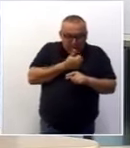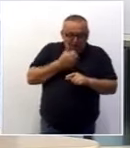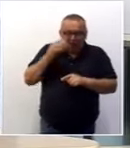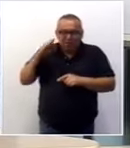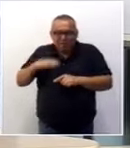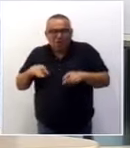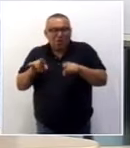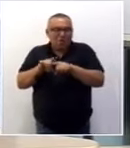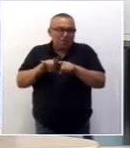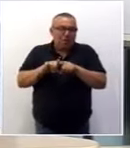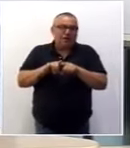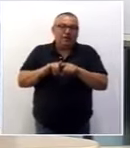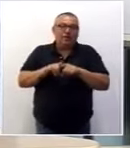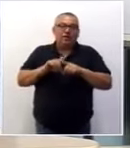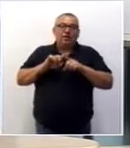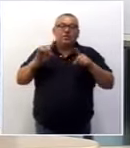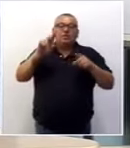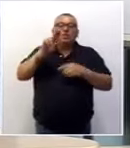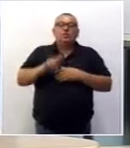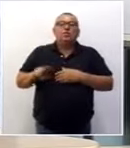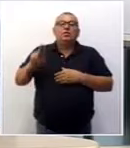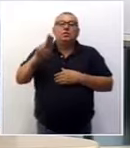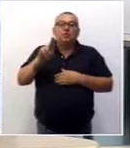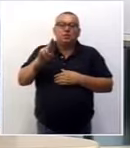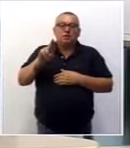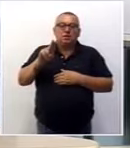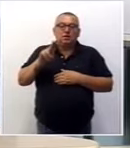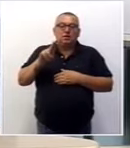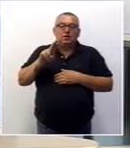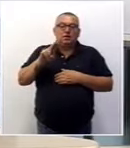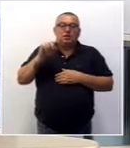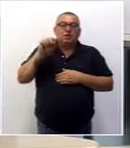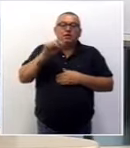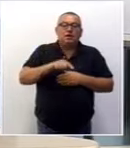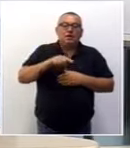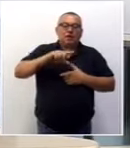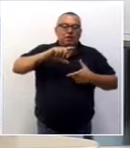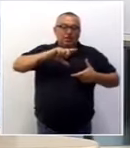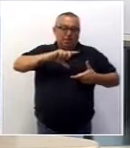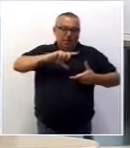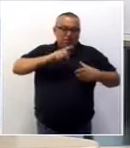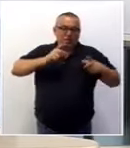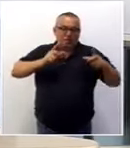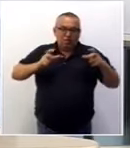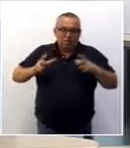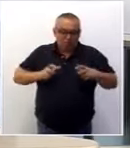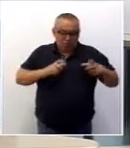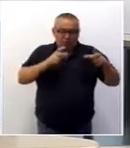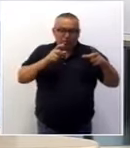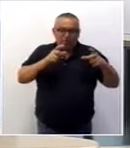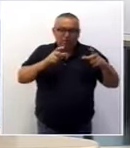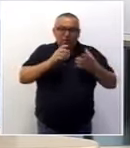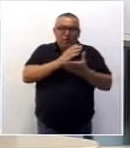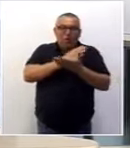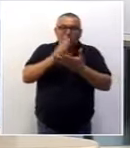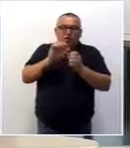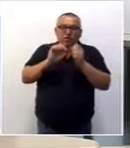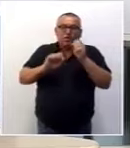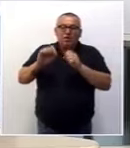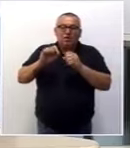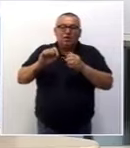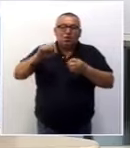mas a questão lá da utilização, né, dessas imagens fotográficas começaram a ser montadas em balões